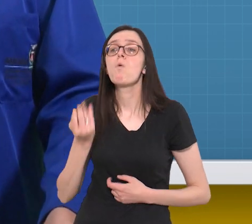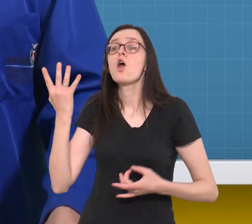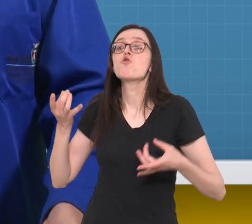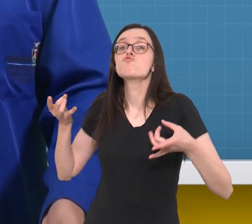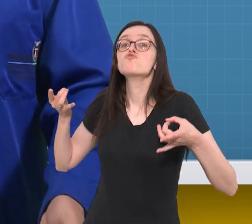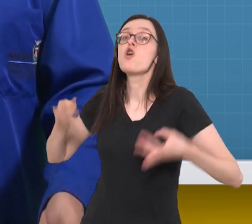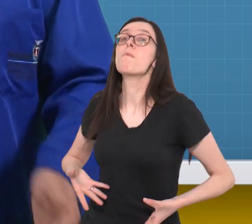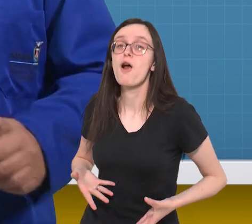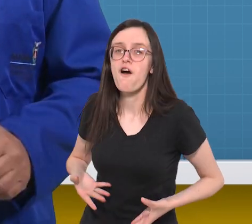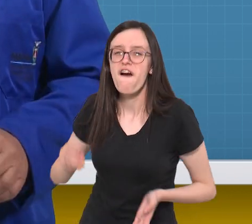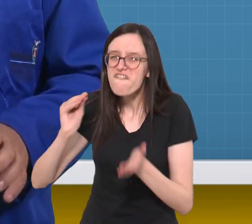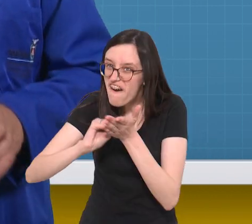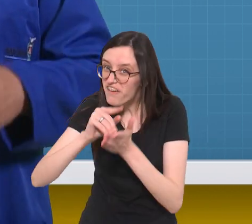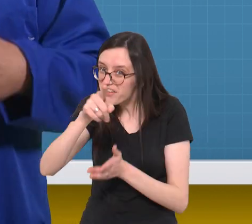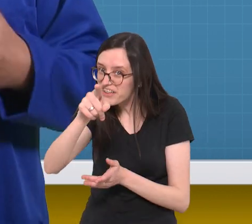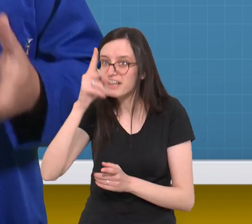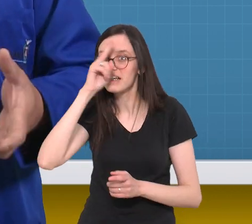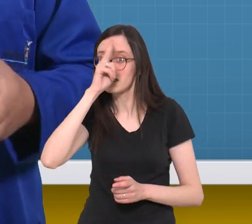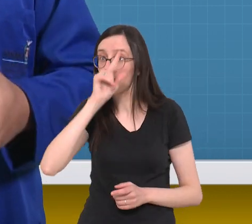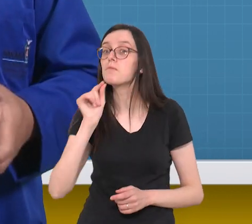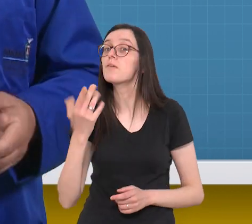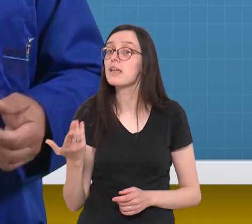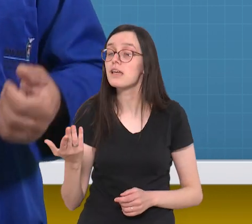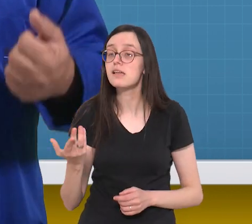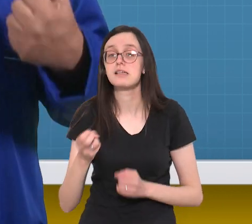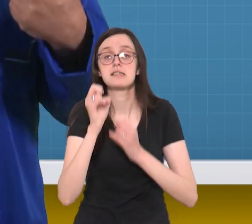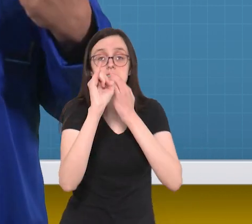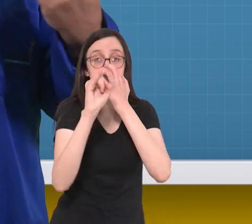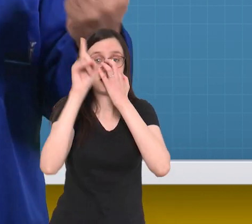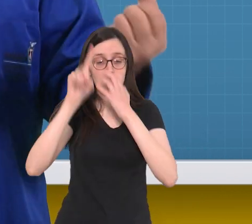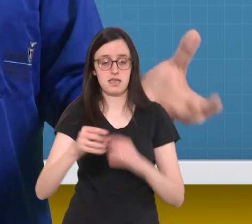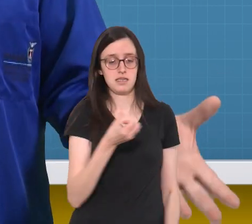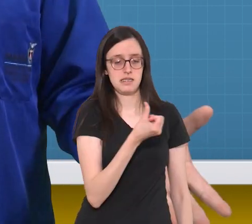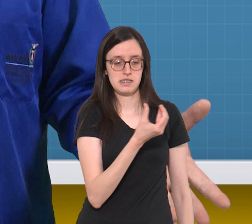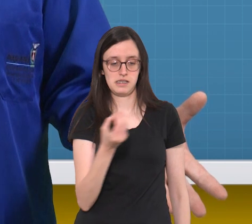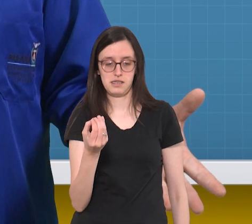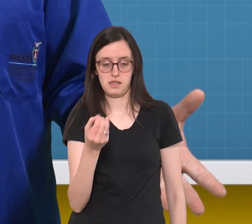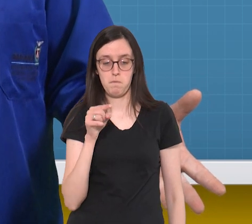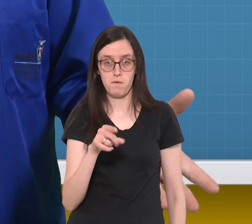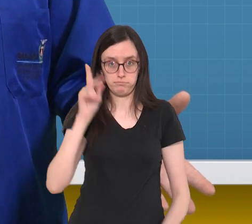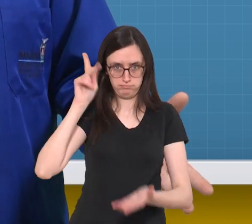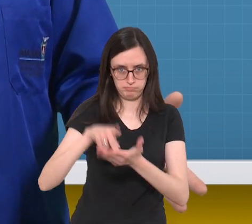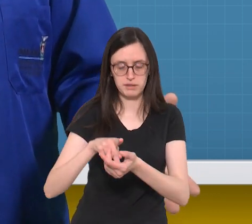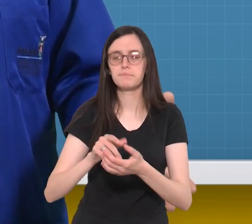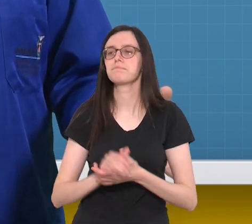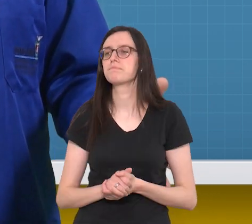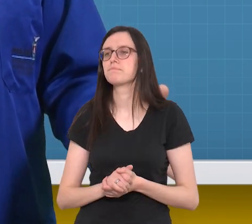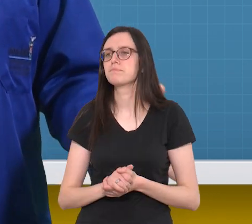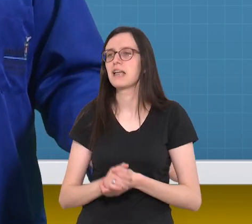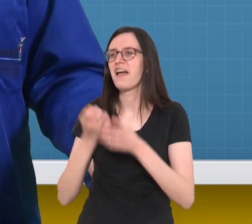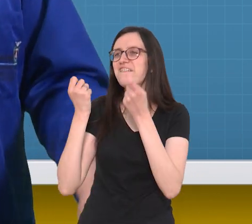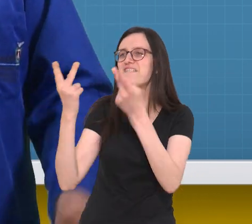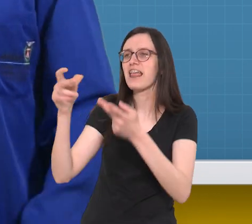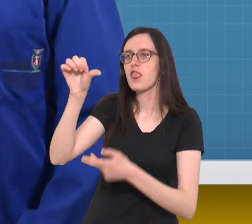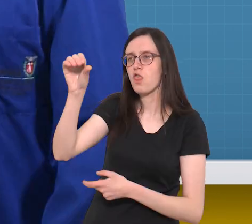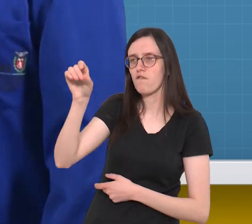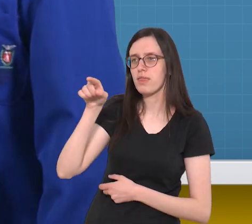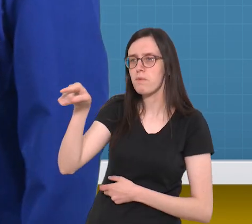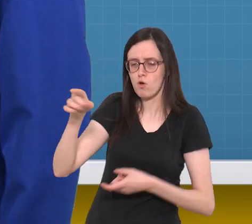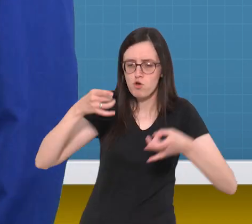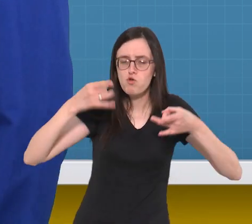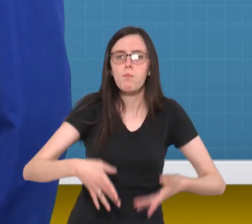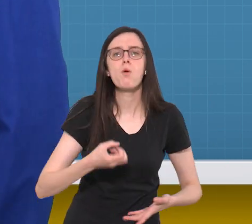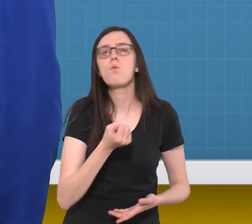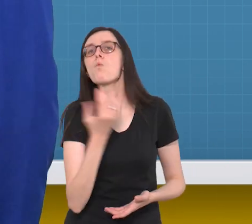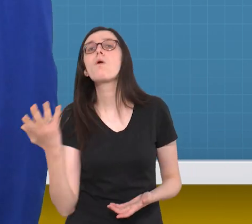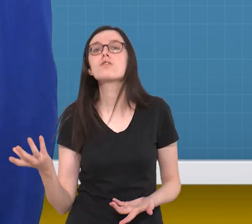restou. Lembram? Quanto restou? Se o patrimônio era 600 e nós tiramos 90... Vamos lá, seu